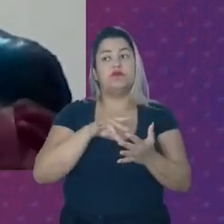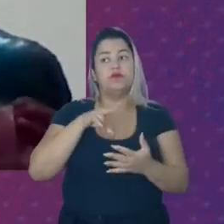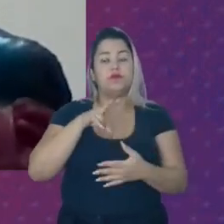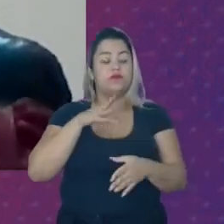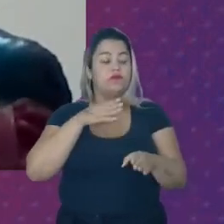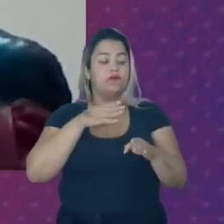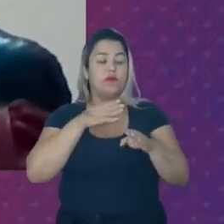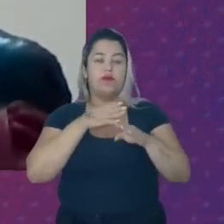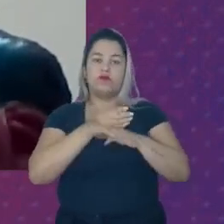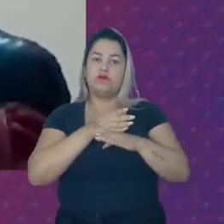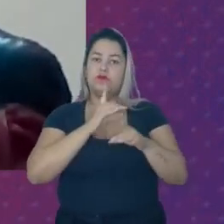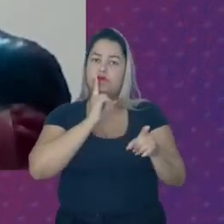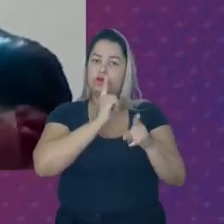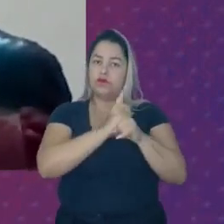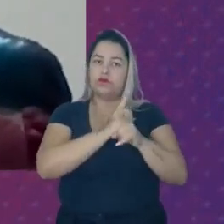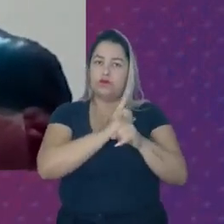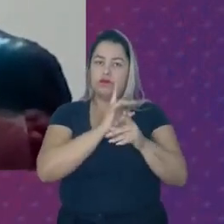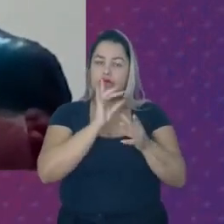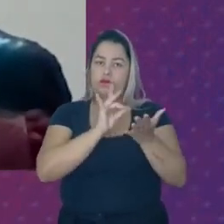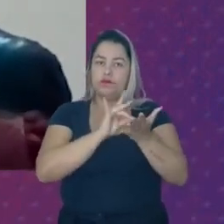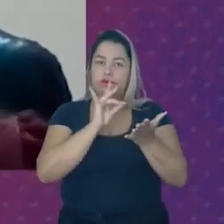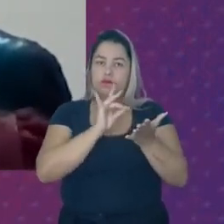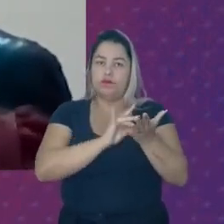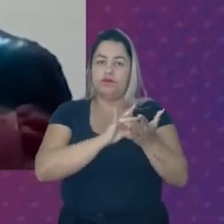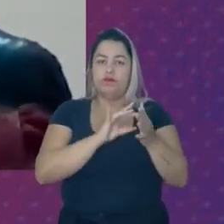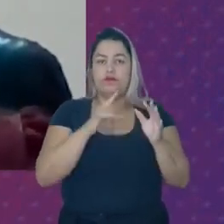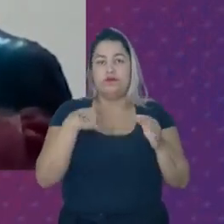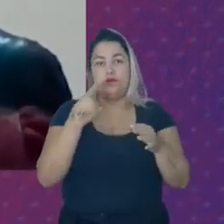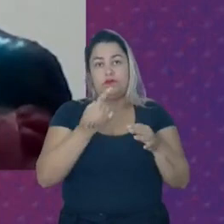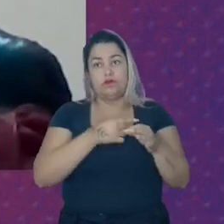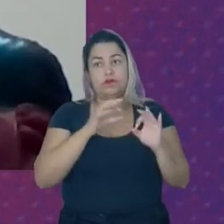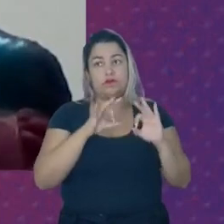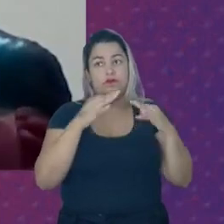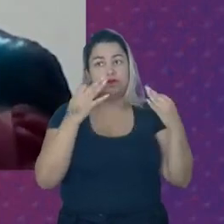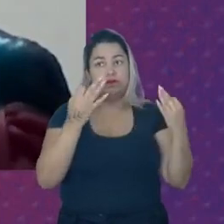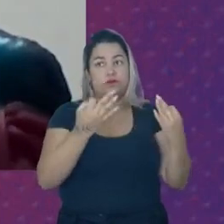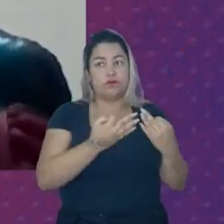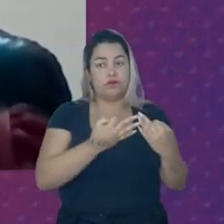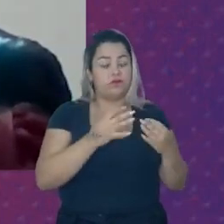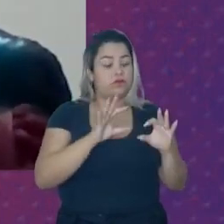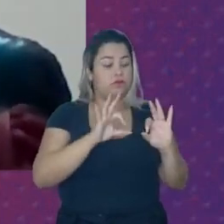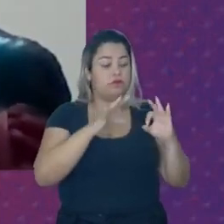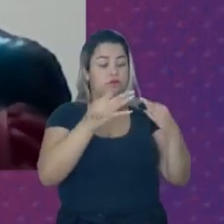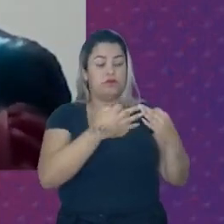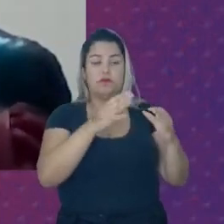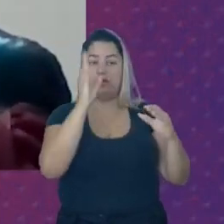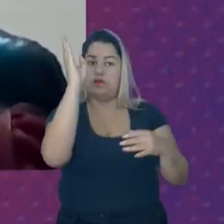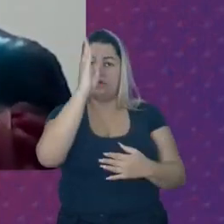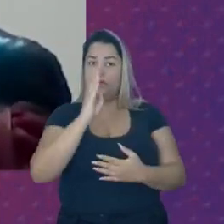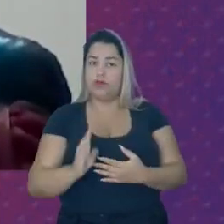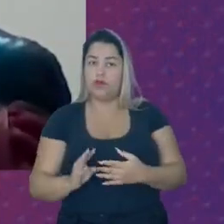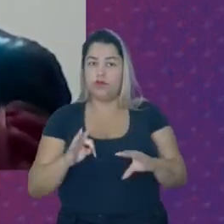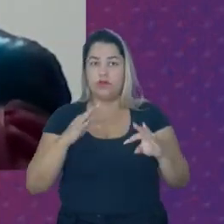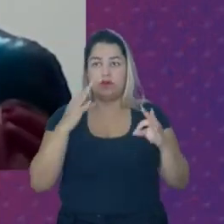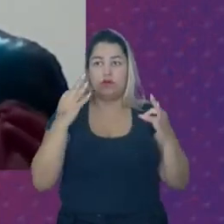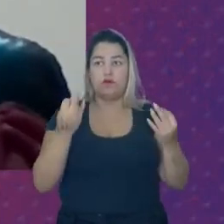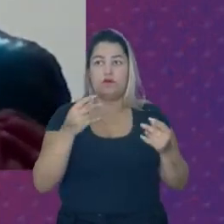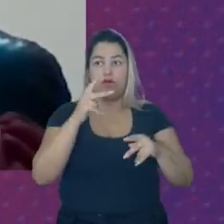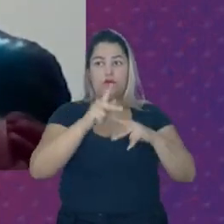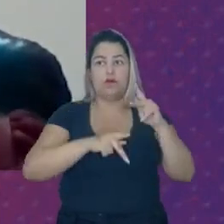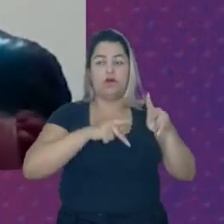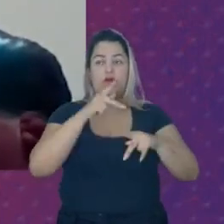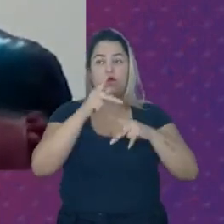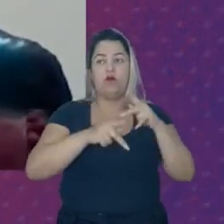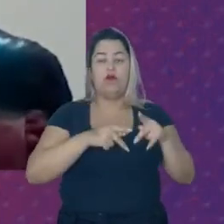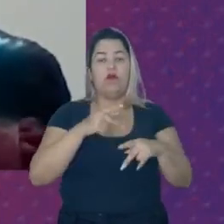de encontro com a realidade das nossas famílias, da família brasileira e de toda a população.